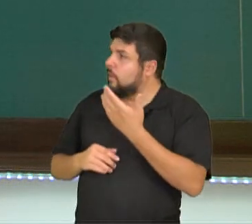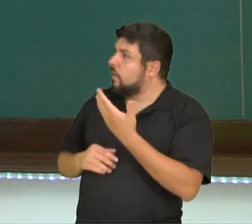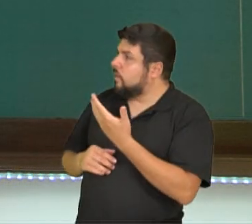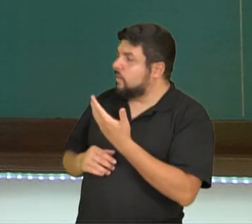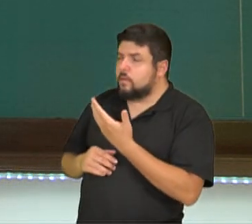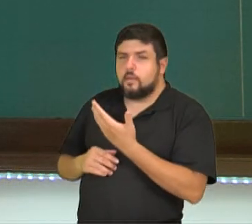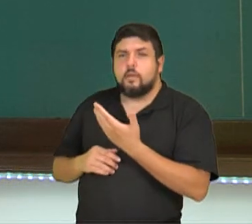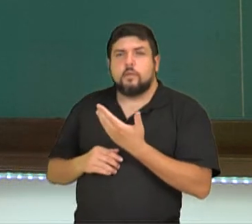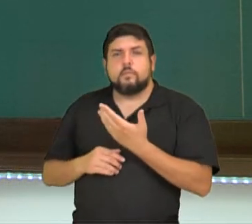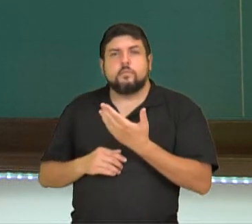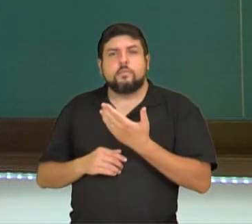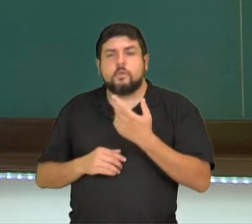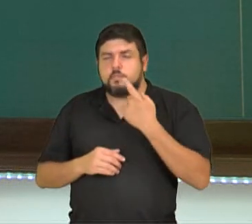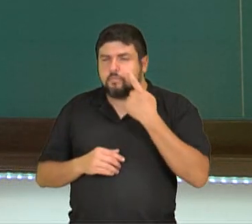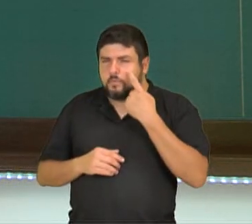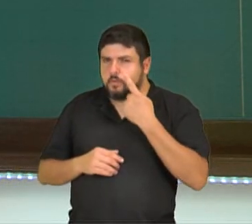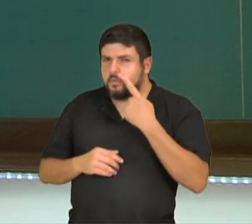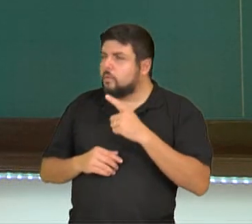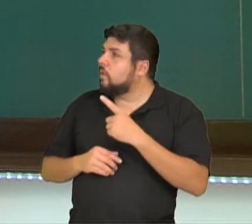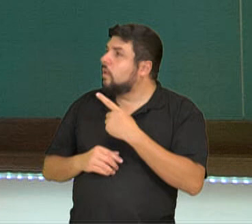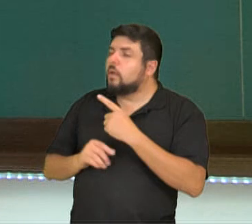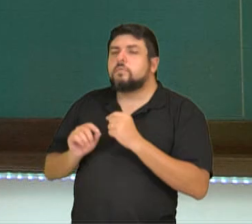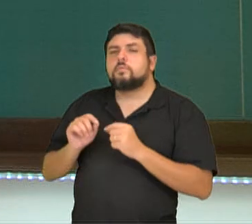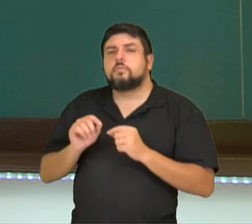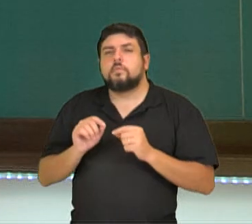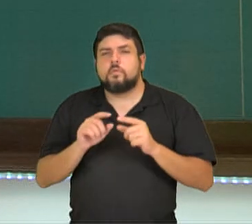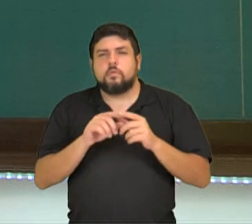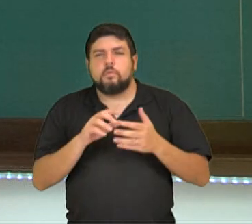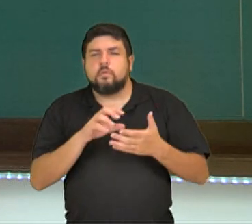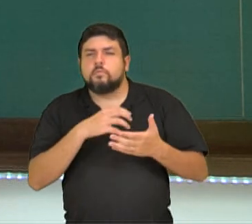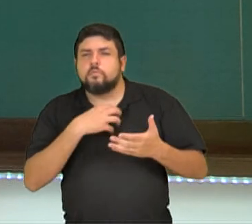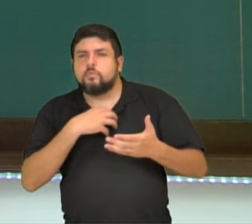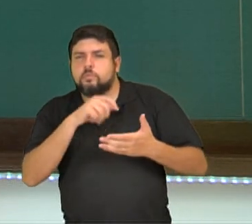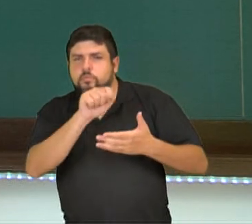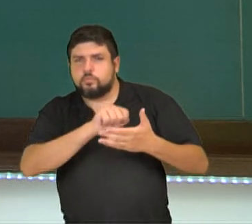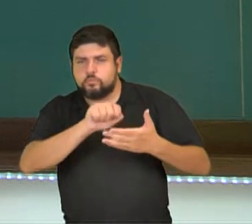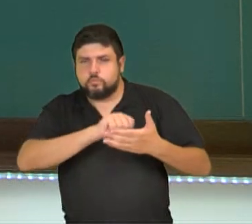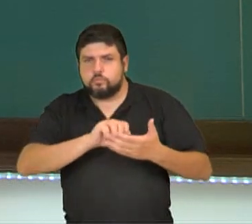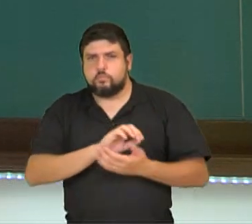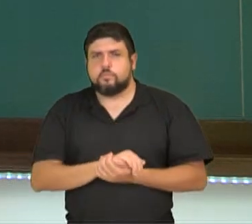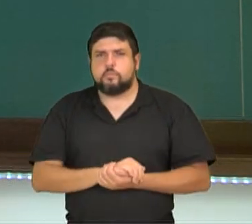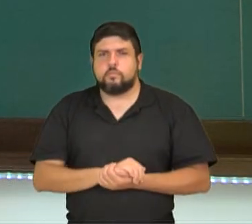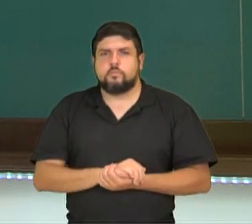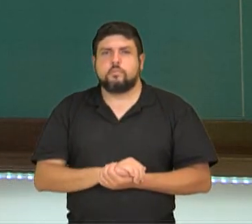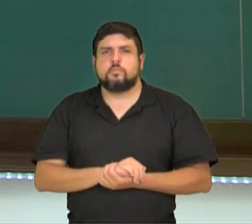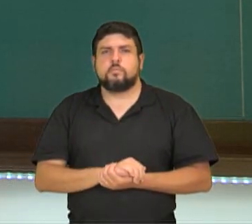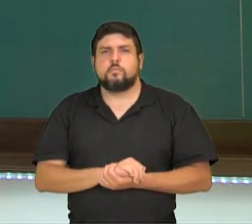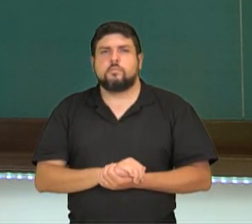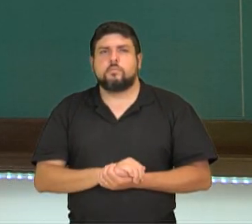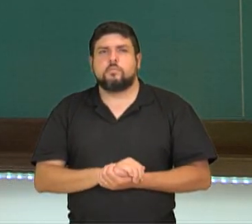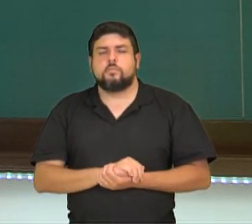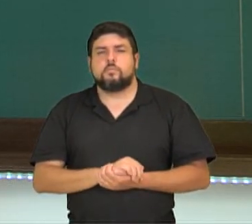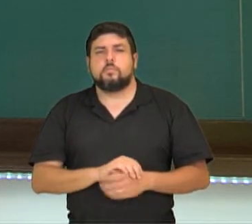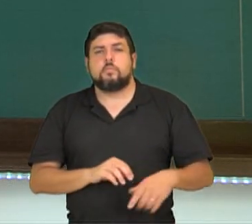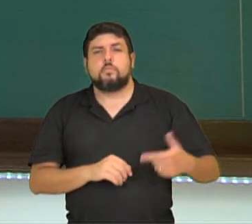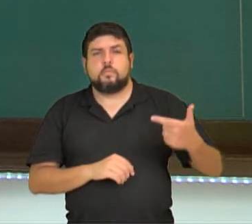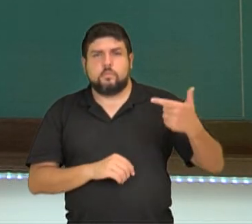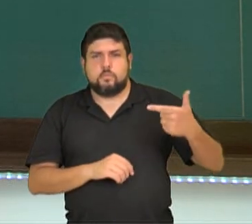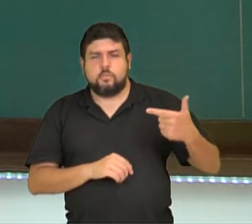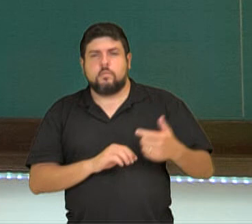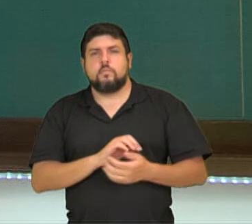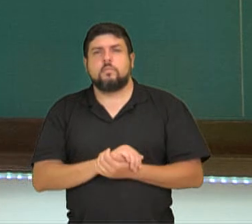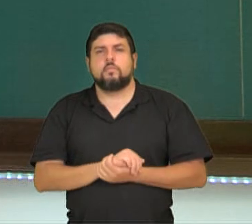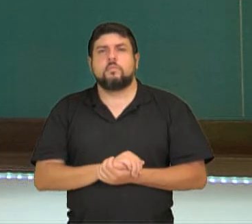determinar a área desse retângulo grandão, ok? E a segunda? Bom, a segunda é